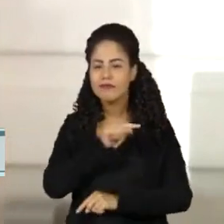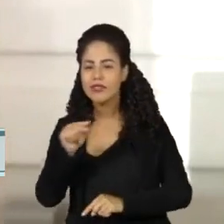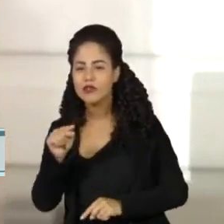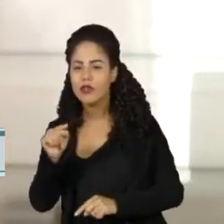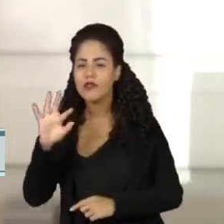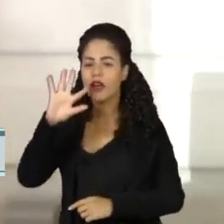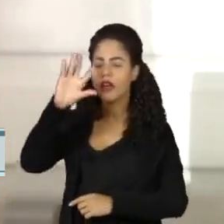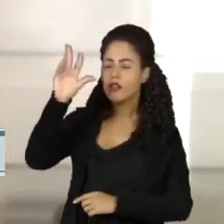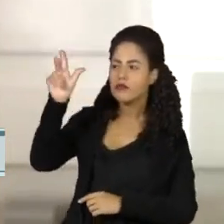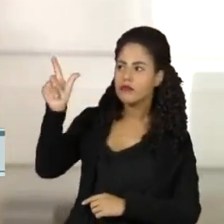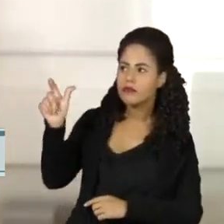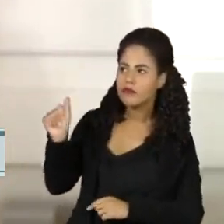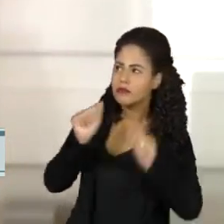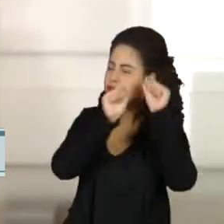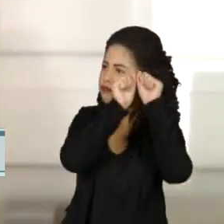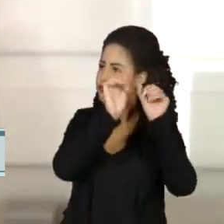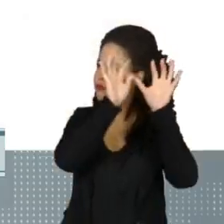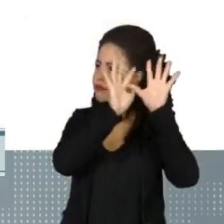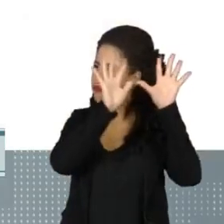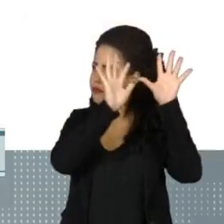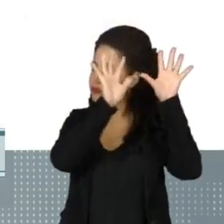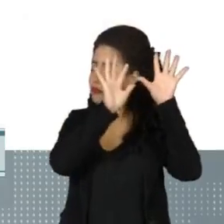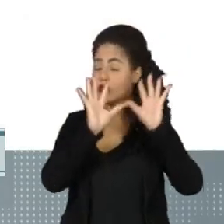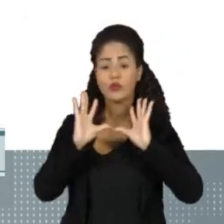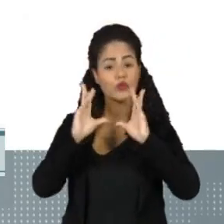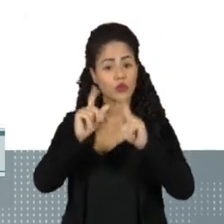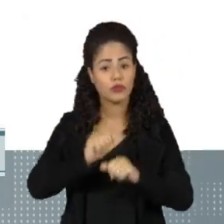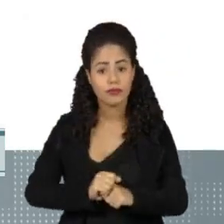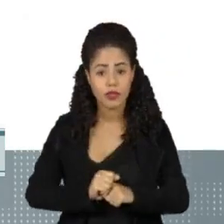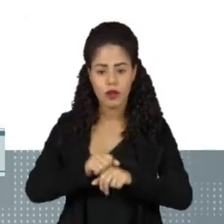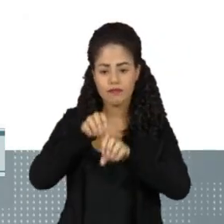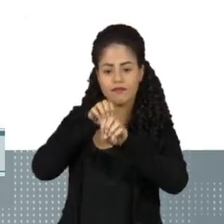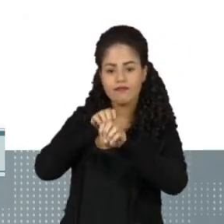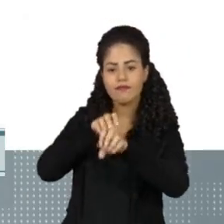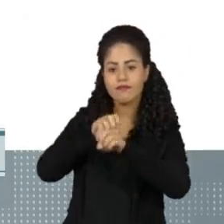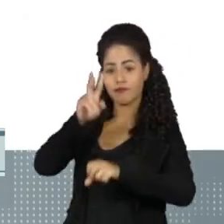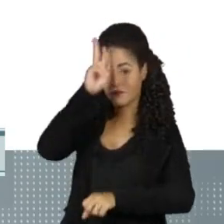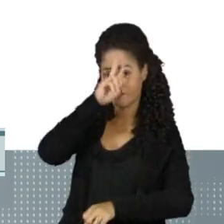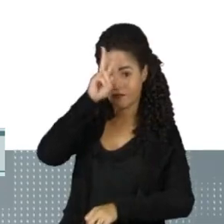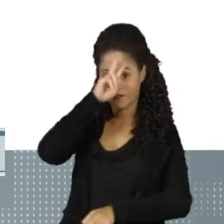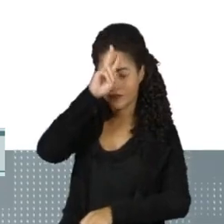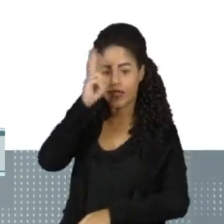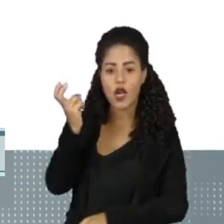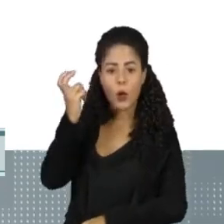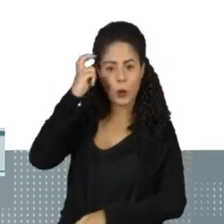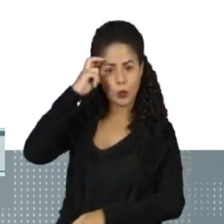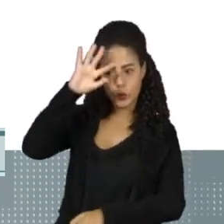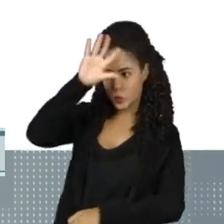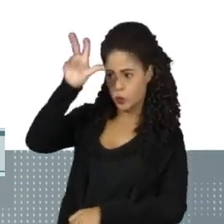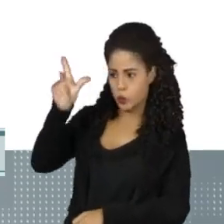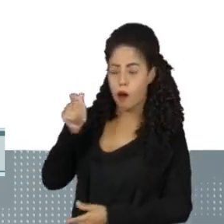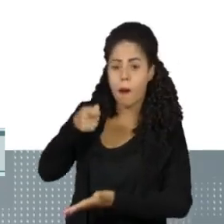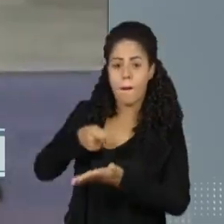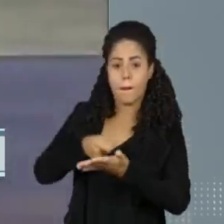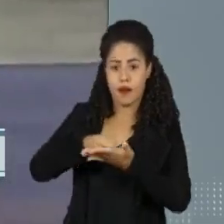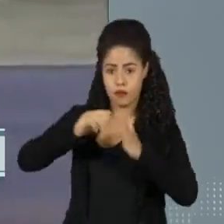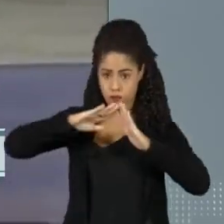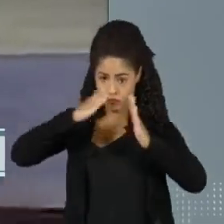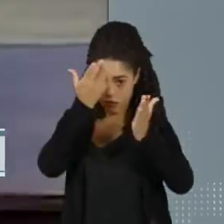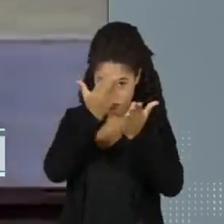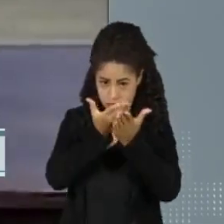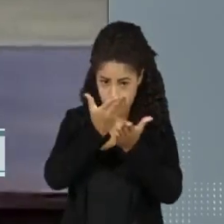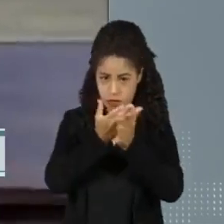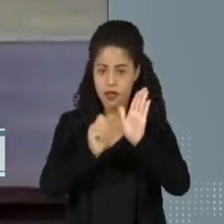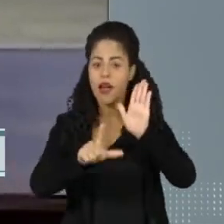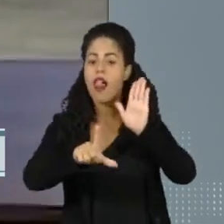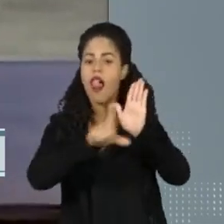saindo de todos os estereótipos que eles foram criando. O ensino de história e cultura afro-brasileira é obrigatório nas escolas. A lei